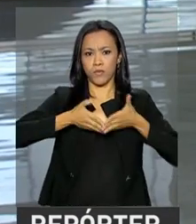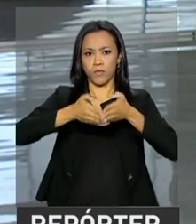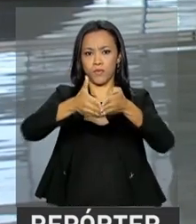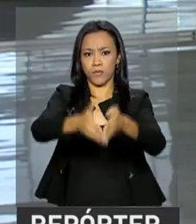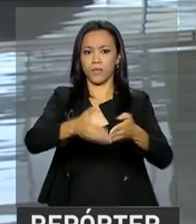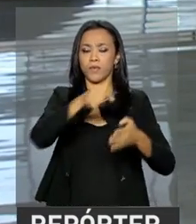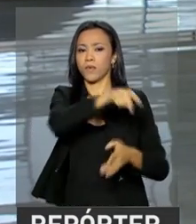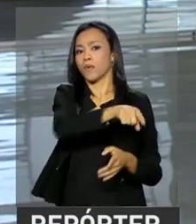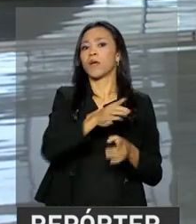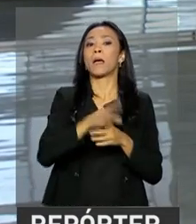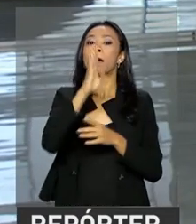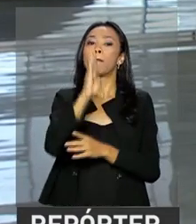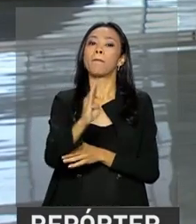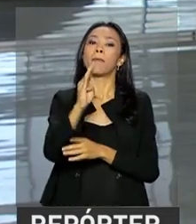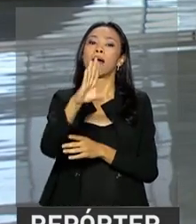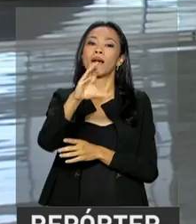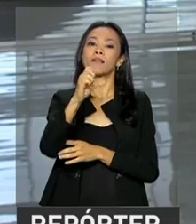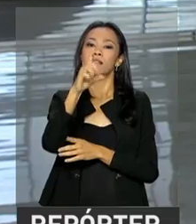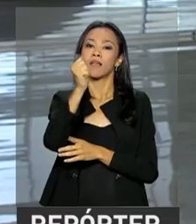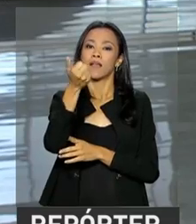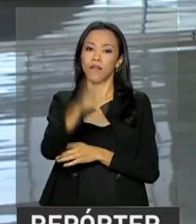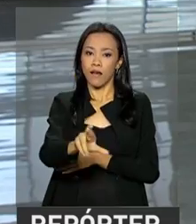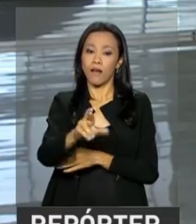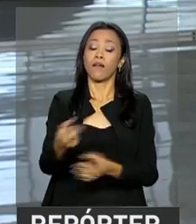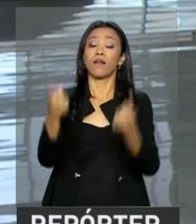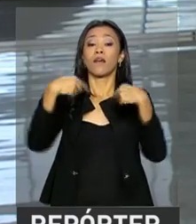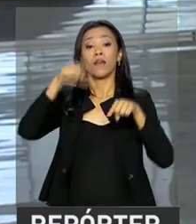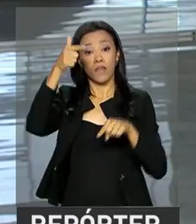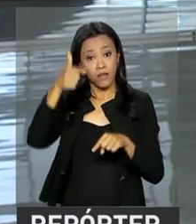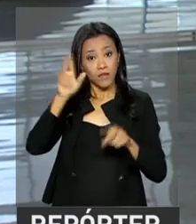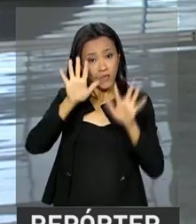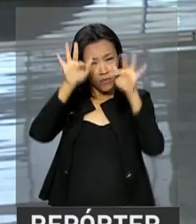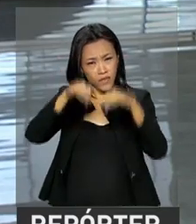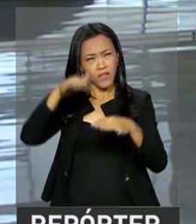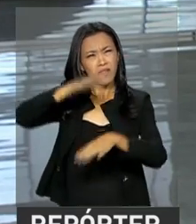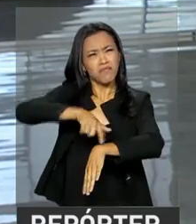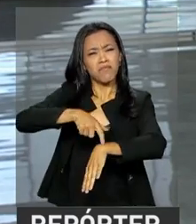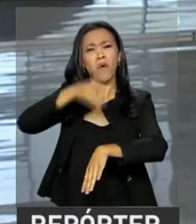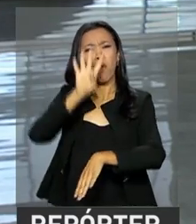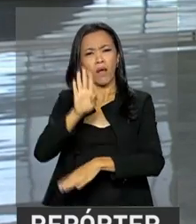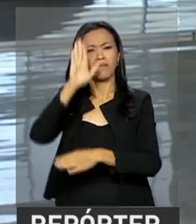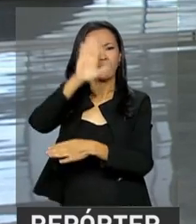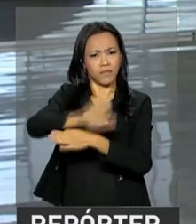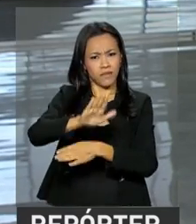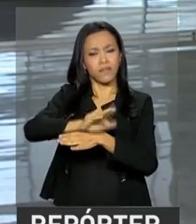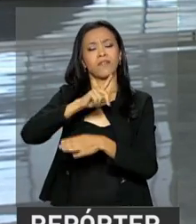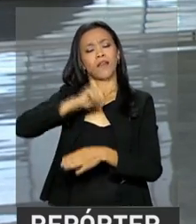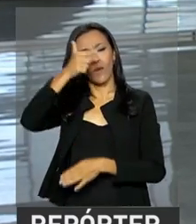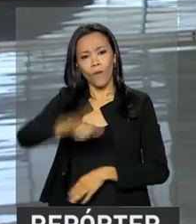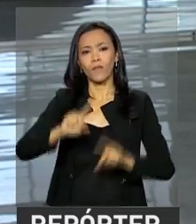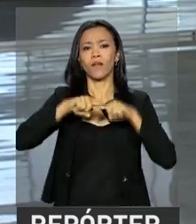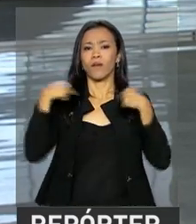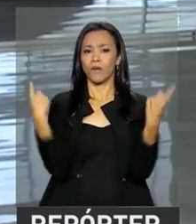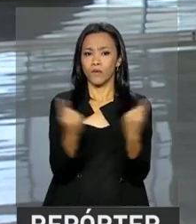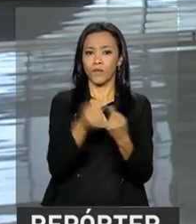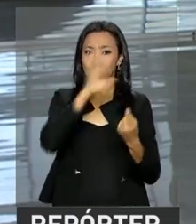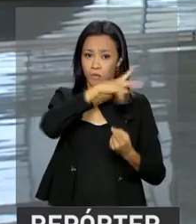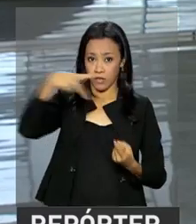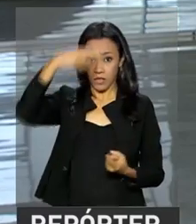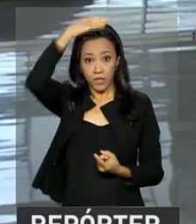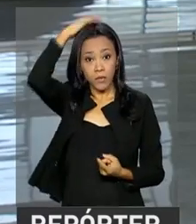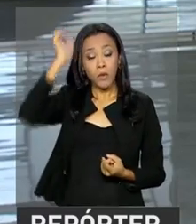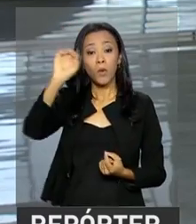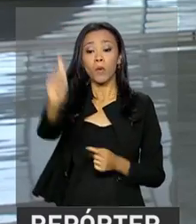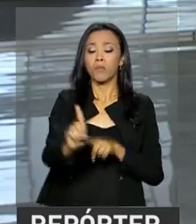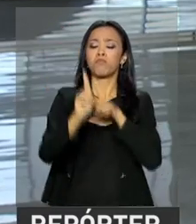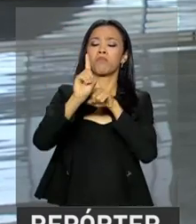Bacelar Leal Ferreira e para fechar a agenda do dia às 4 horas da tarde o presidente Michel Temer tem reunião com o presidente da